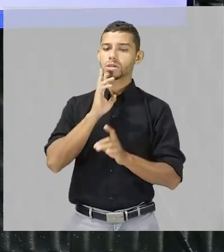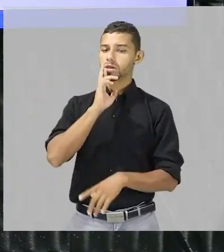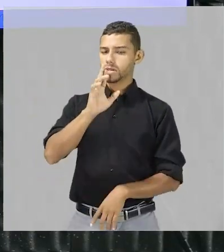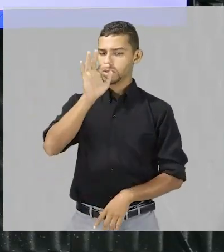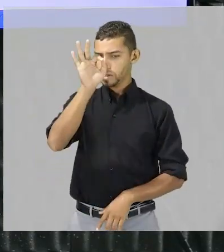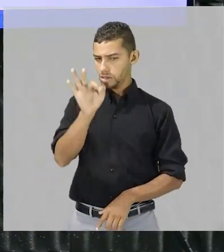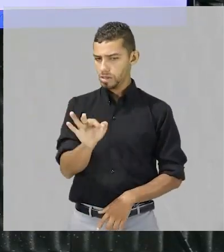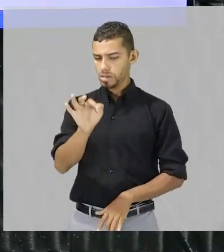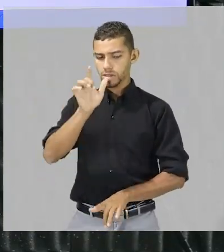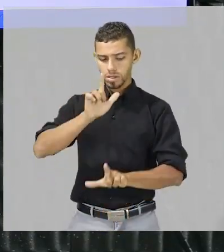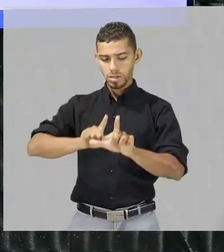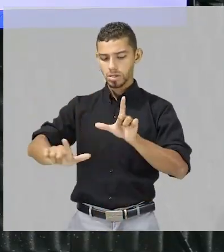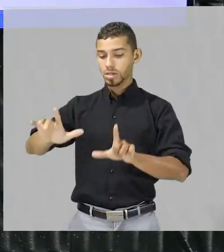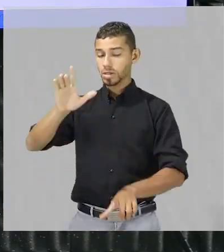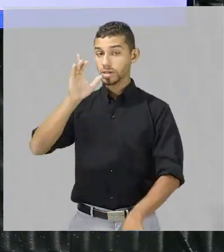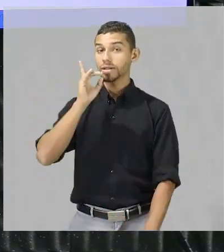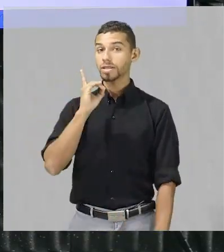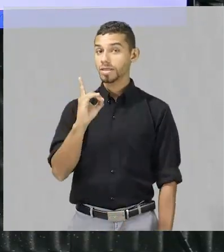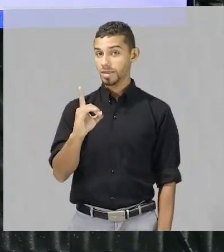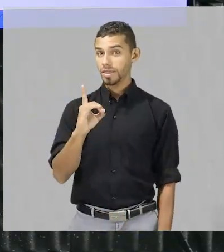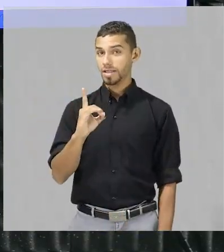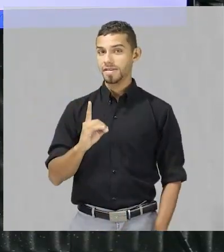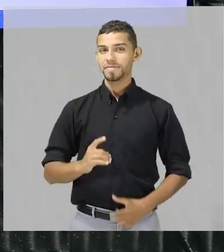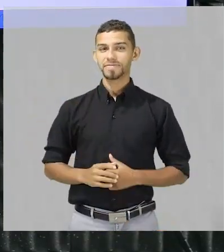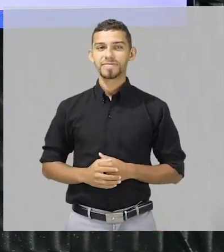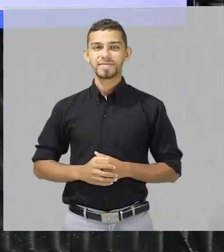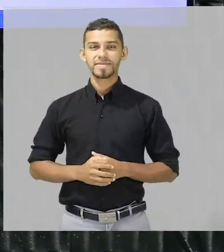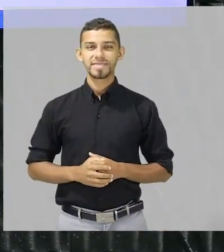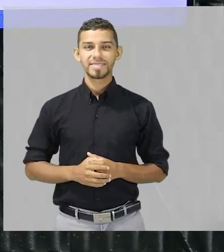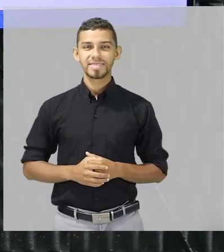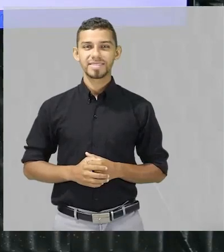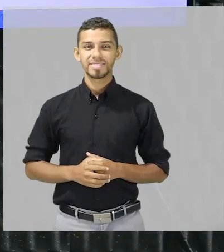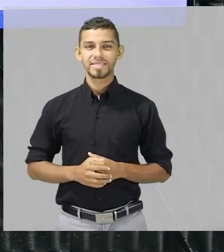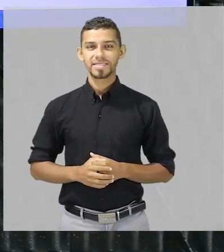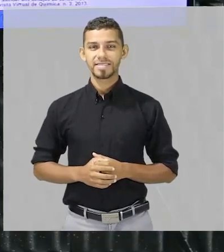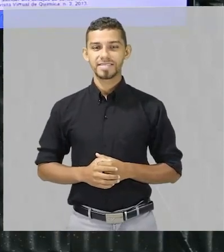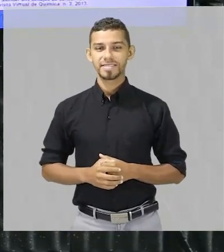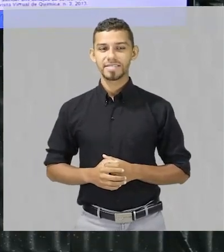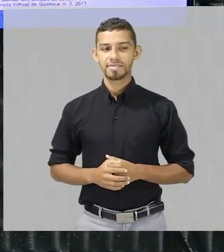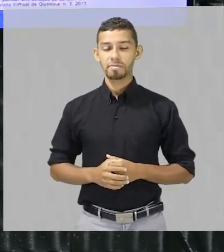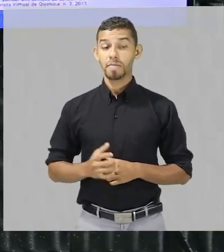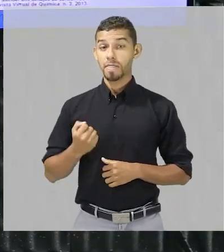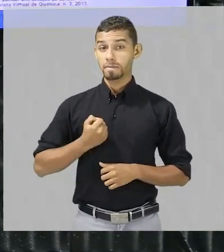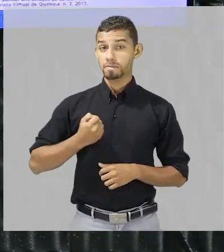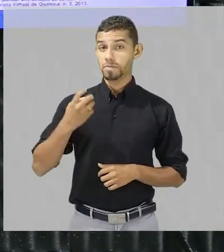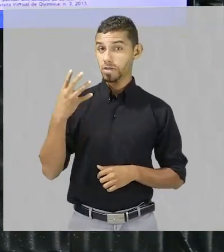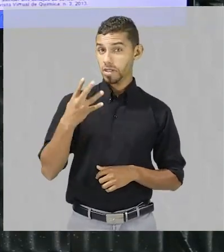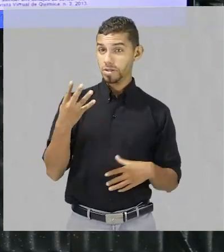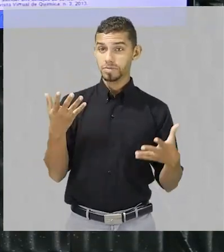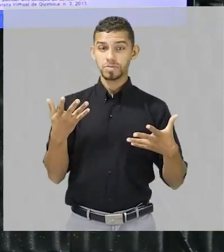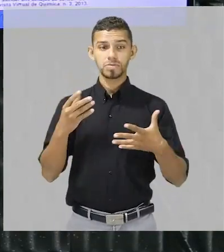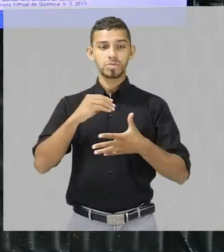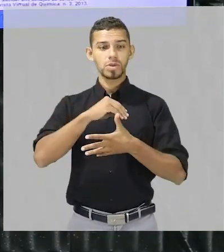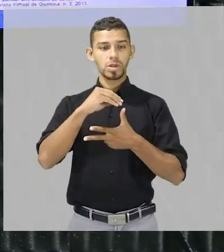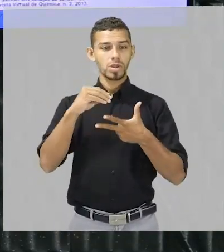a alternativa correta, a letra D. Tá bom? Questão número